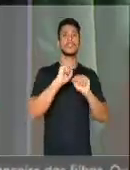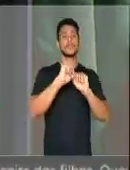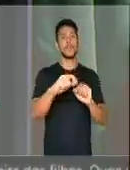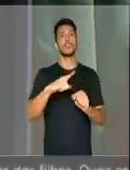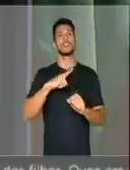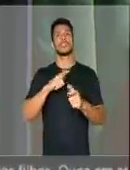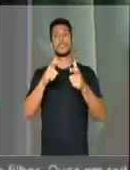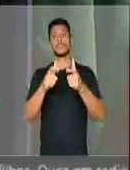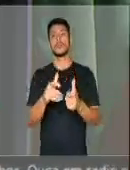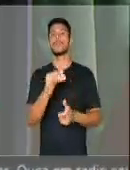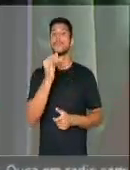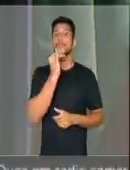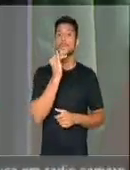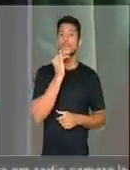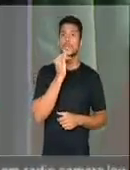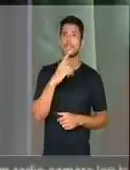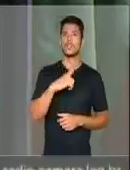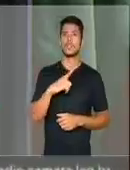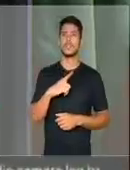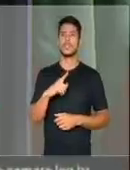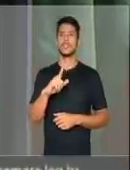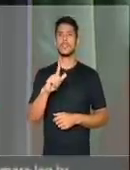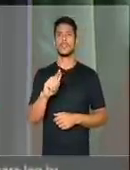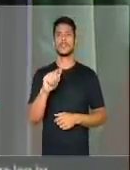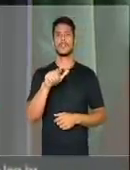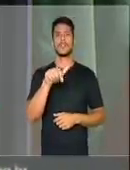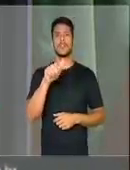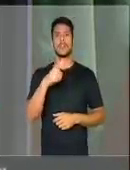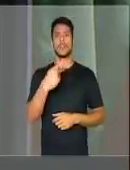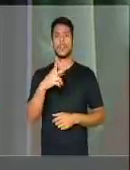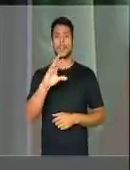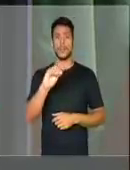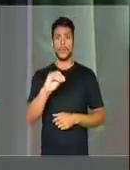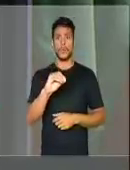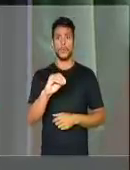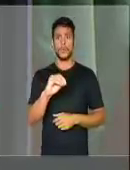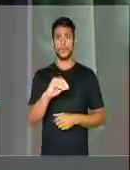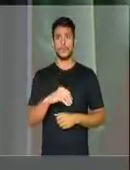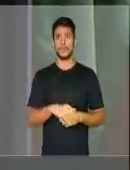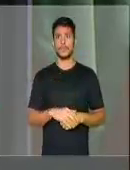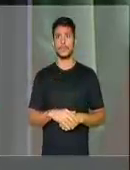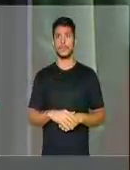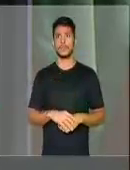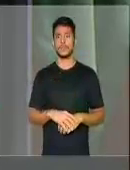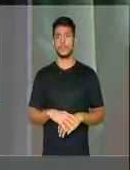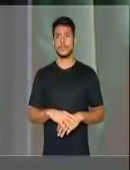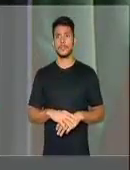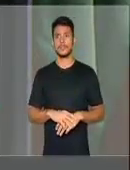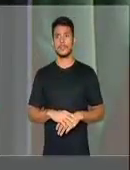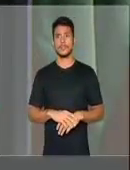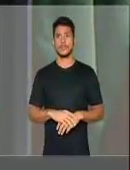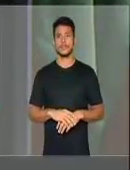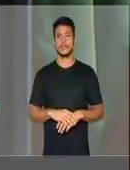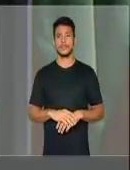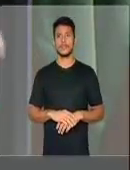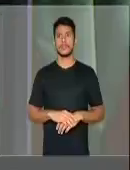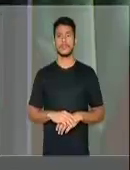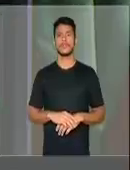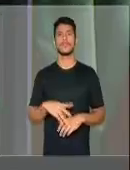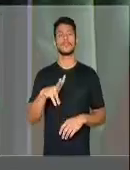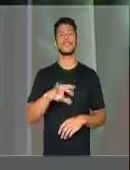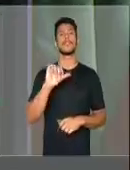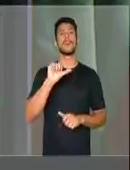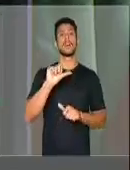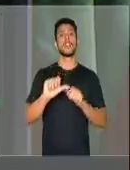administração. Vou citar galpão, já que quem ganhou foi um galpão, foi uma fábrica de confecções que vai